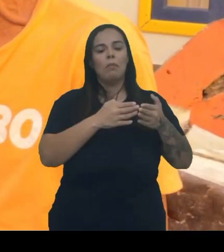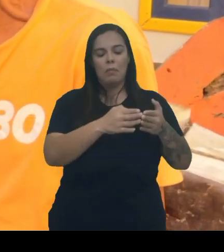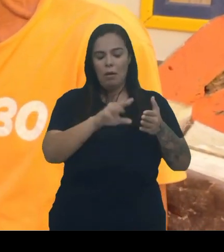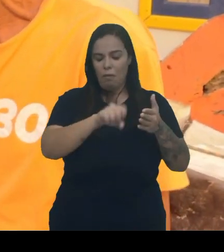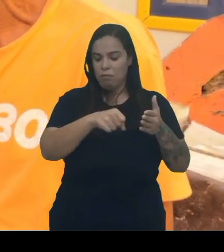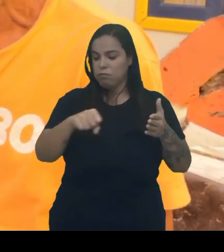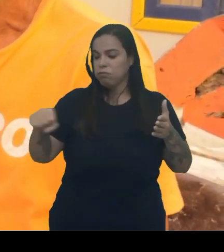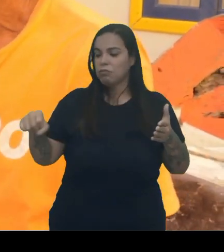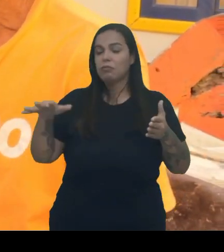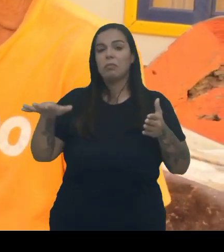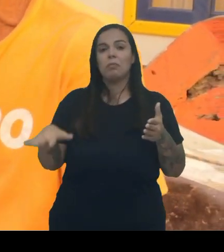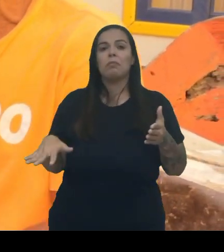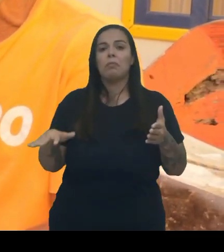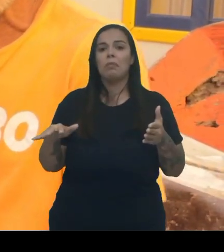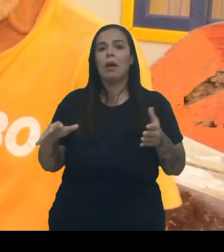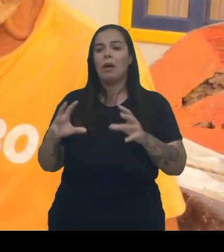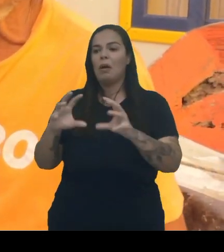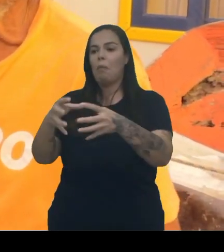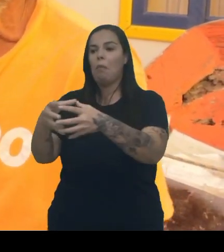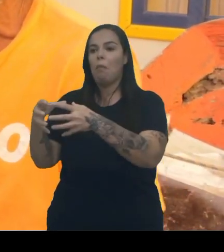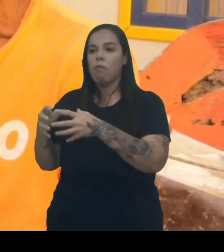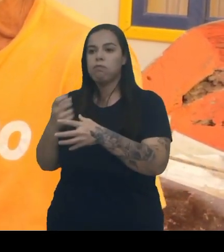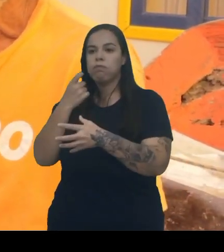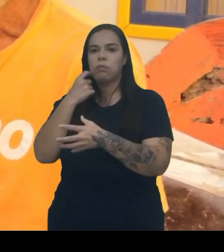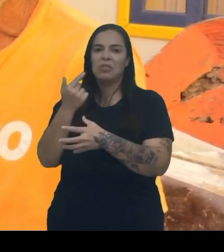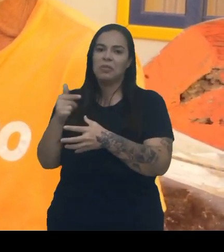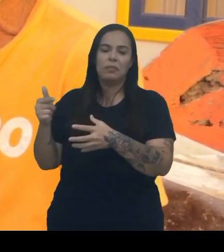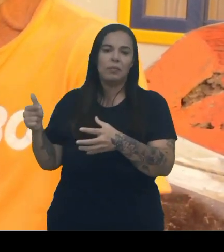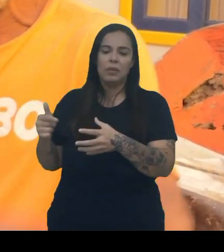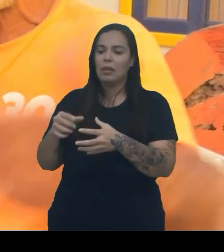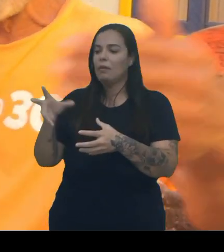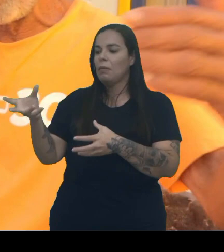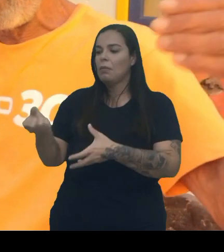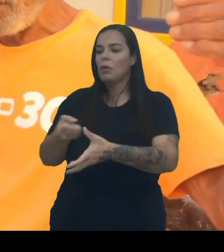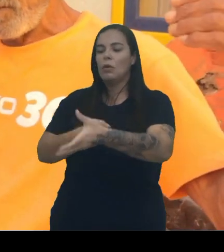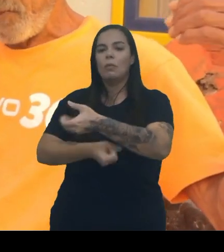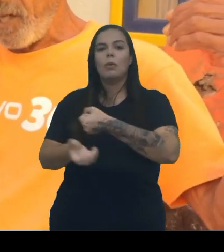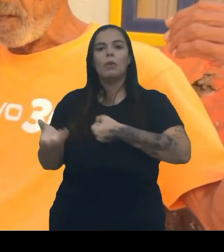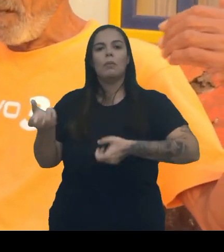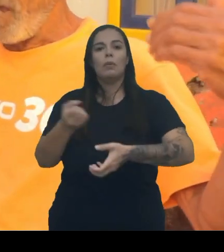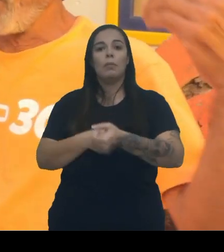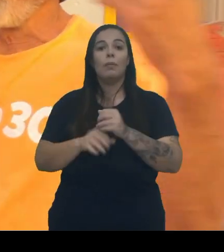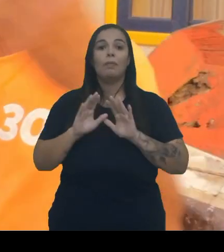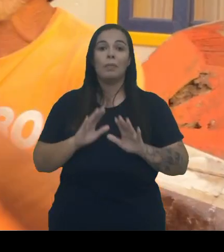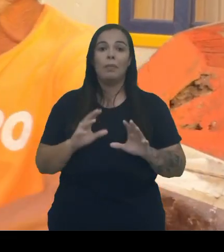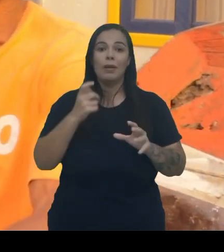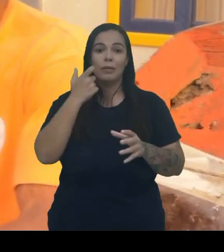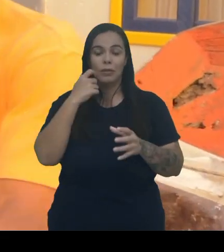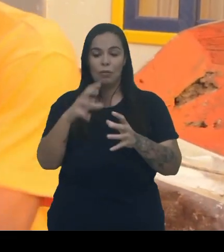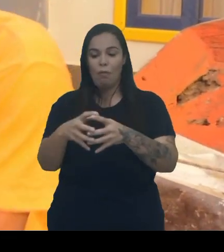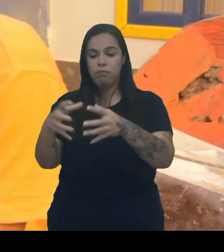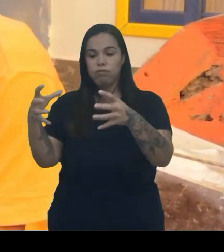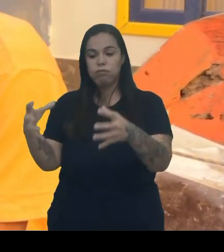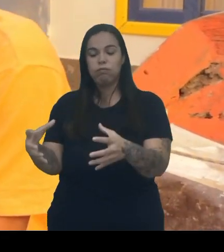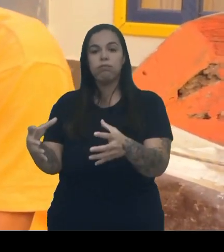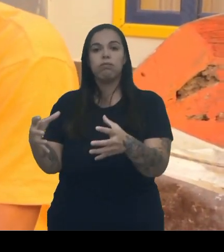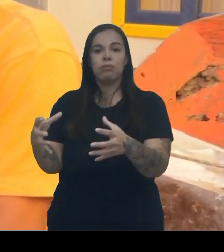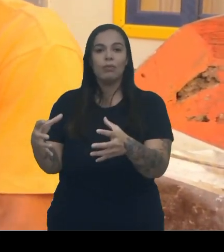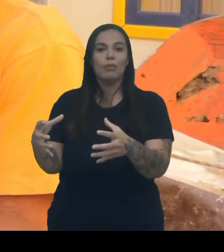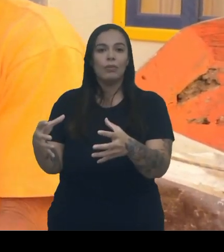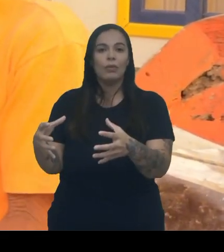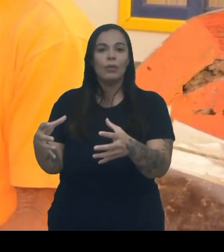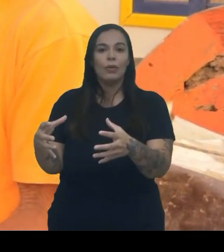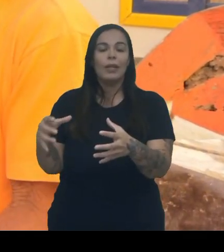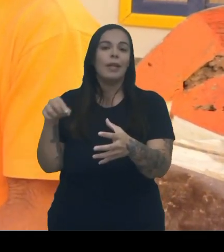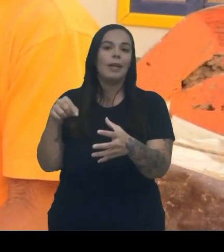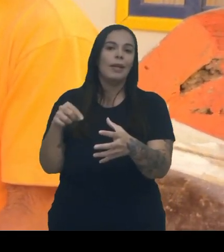larga a rede. Não precisa, não tem cardume, não tem nada. Tá entendendo? Aí vai puxando, diferente. Agora, o cardume é ao vivo. É como se fosse